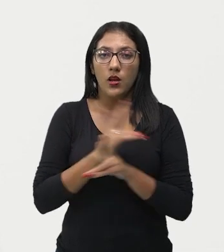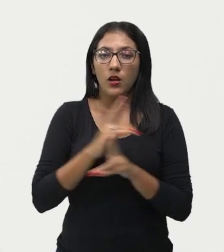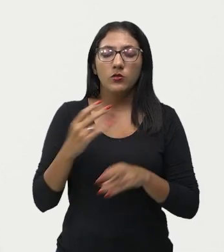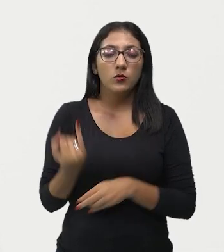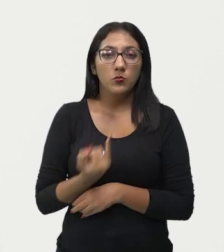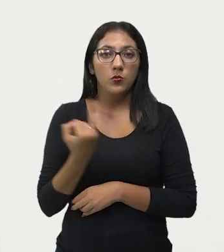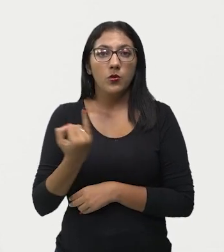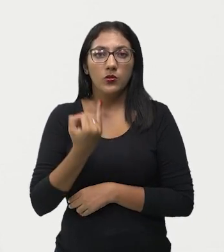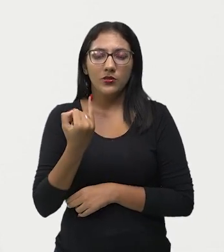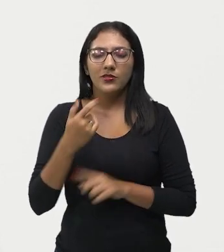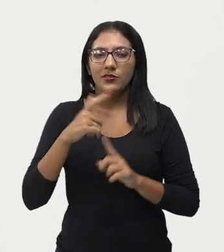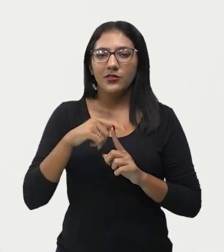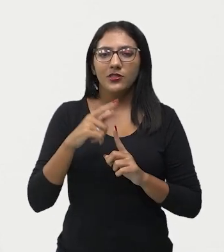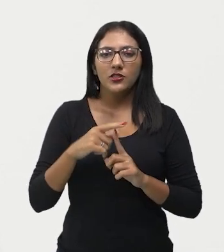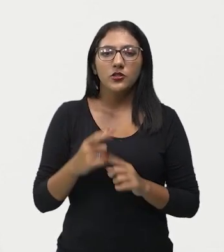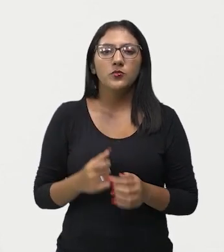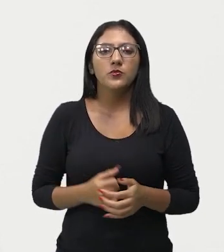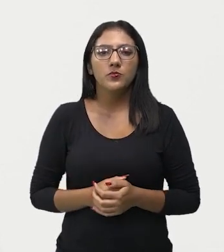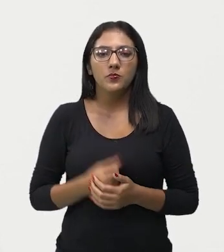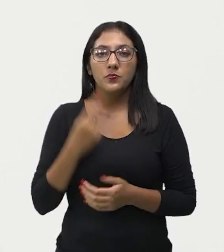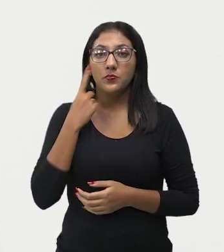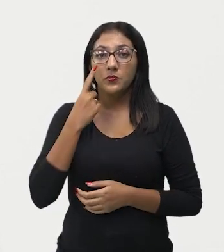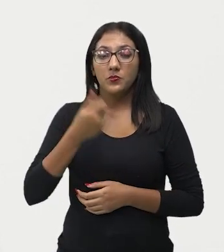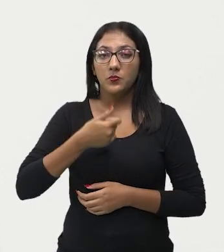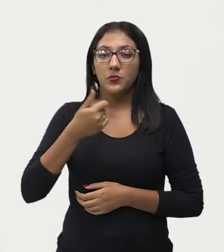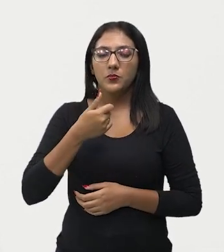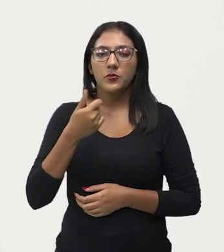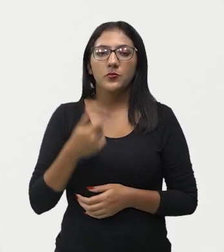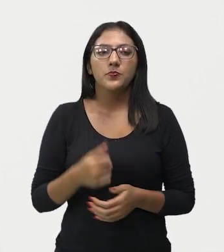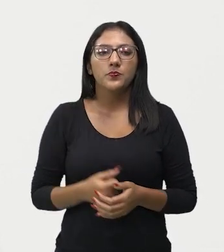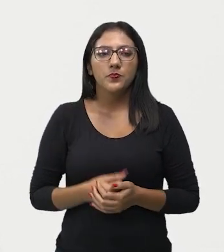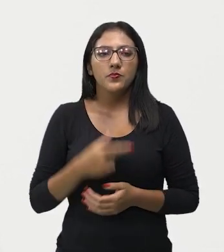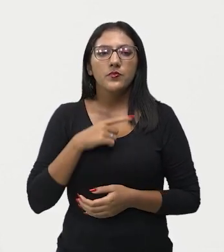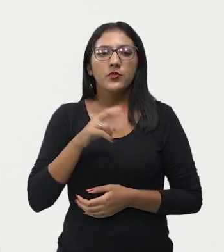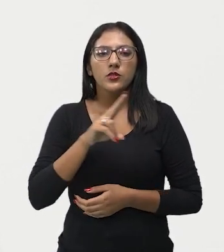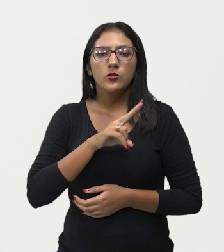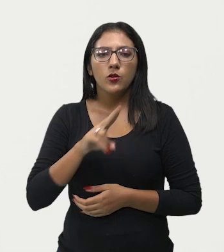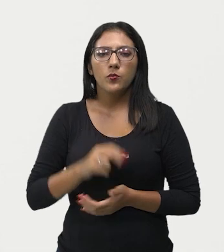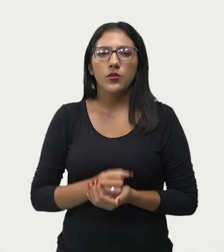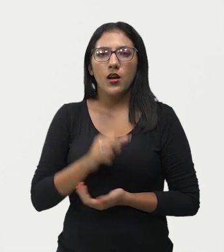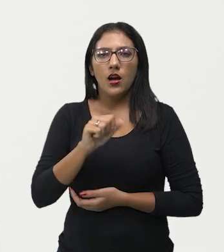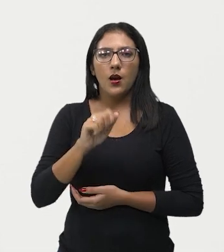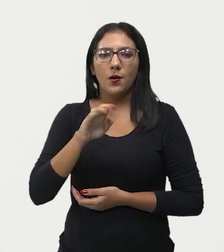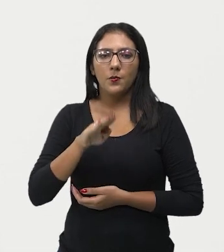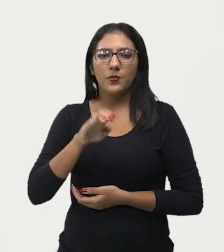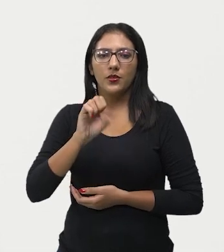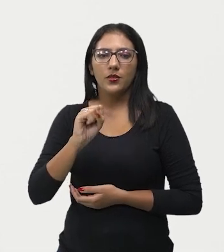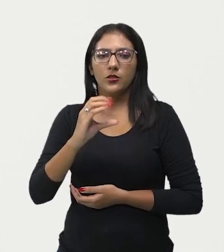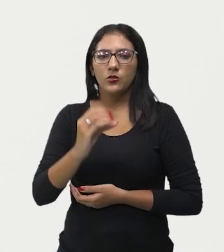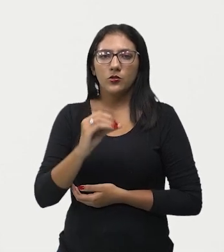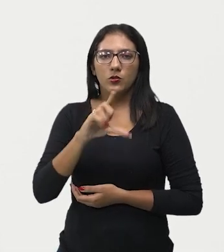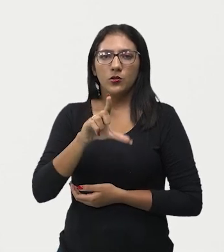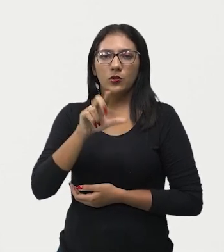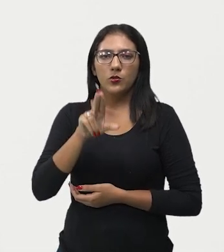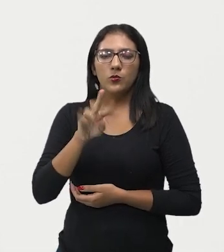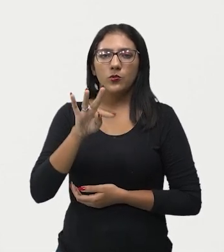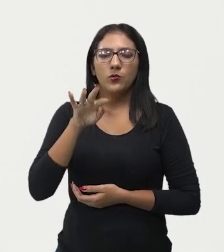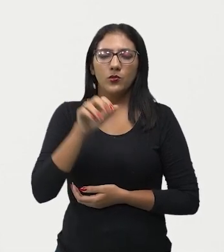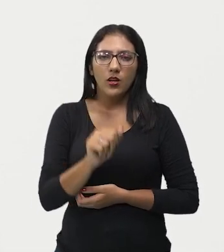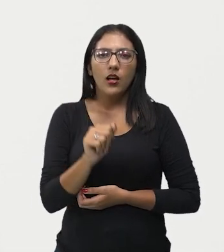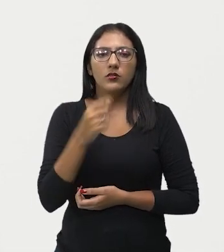de distribuição de frequência. Tá aqui o primeiro, é o que nós chamamos de frequência absoluta,